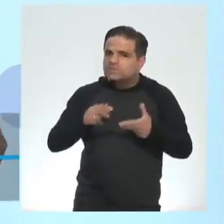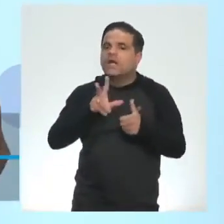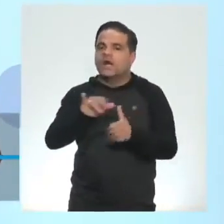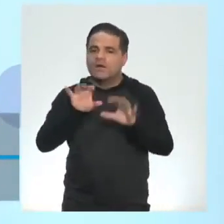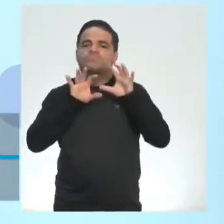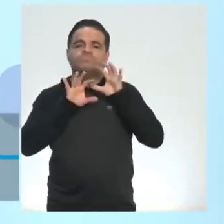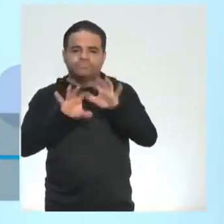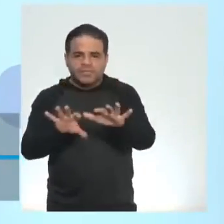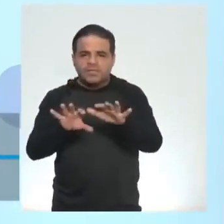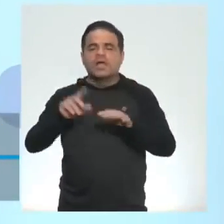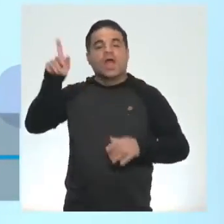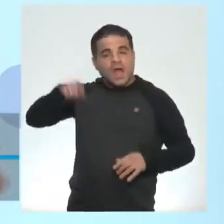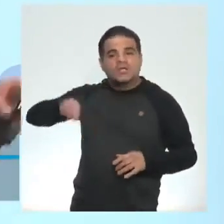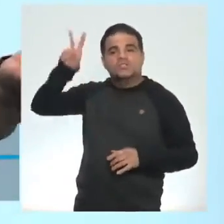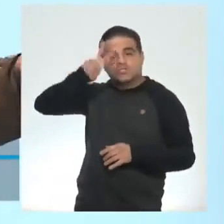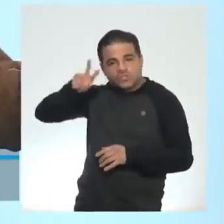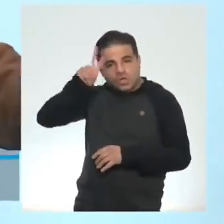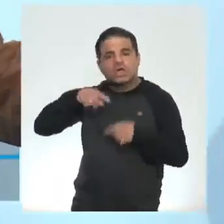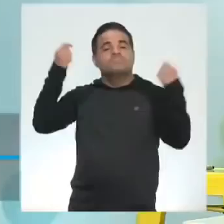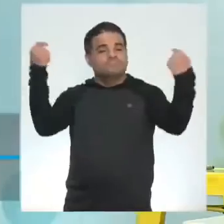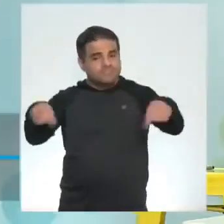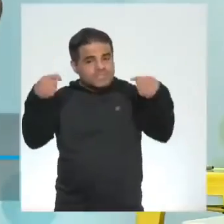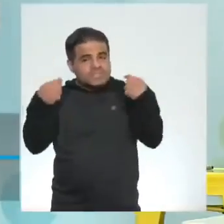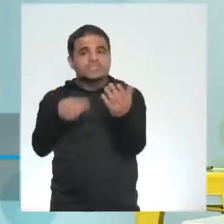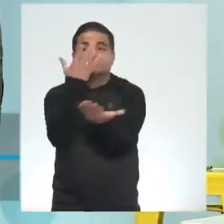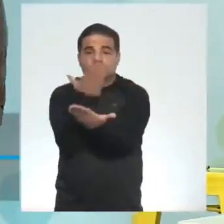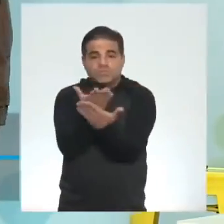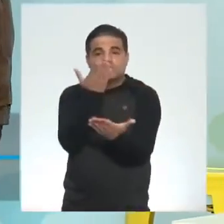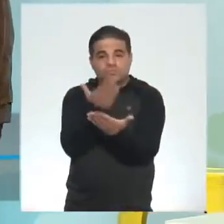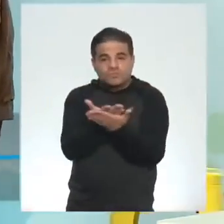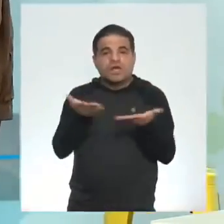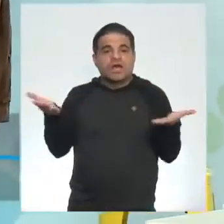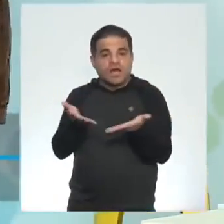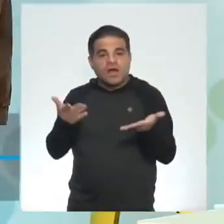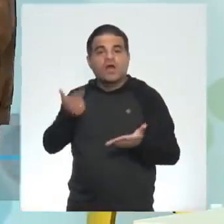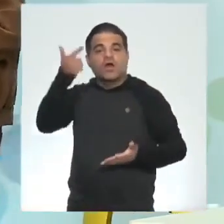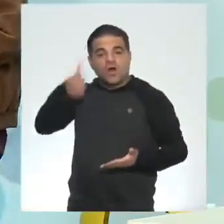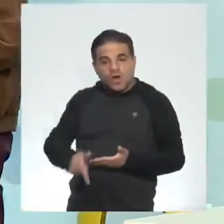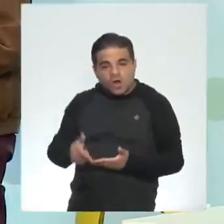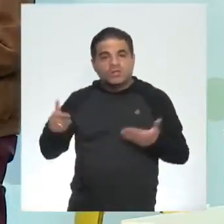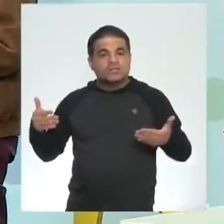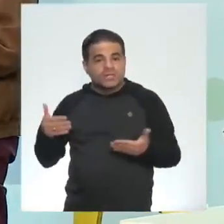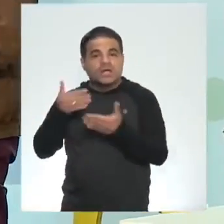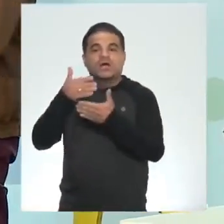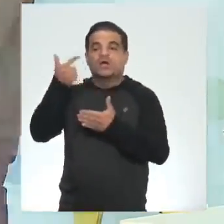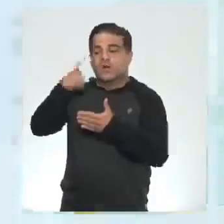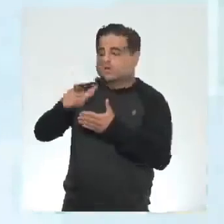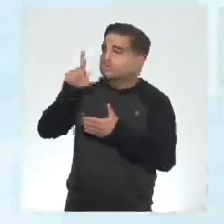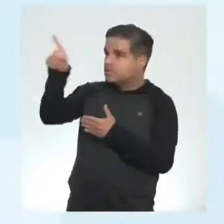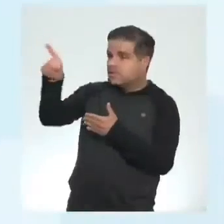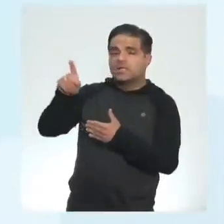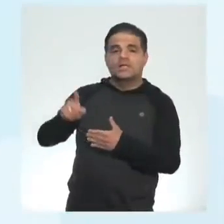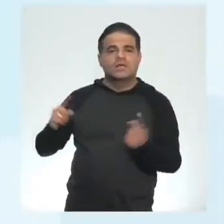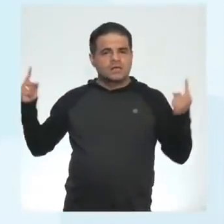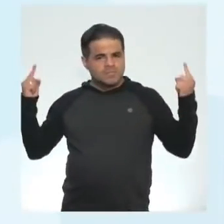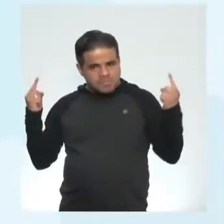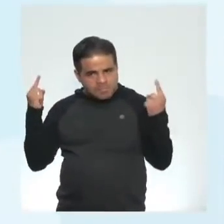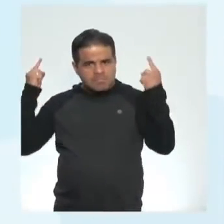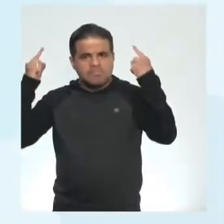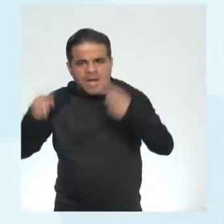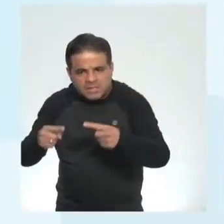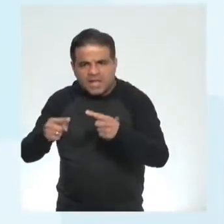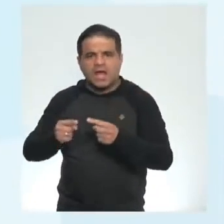história, precisamos estudar. Vamos então agora para a próxima tela, Batalha